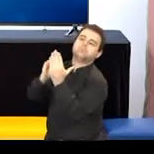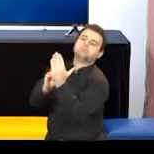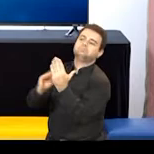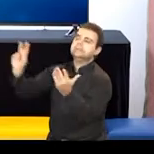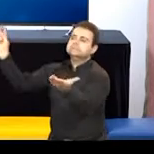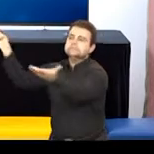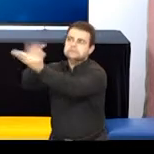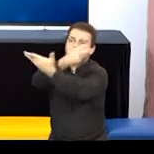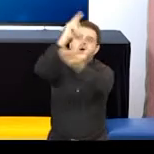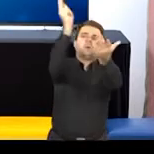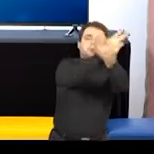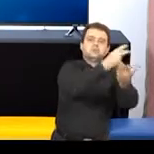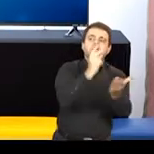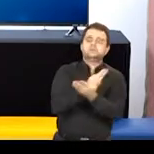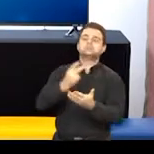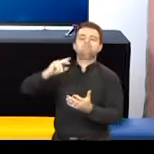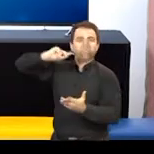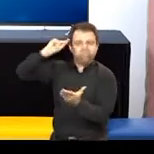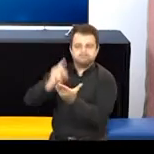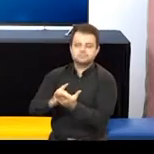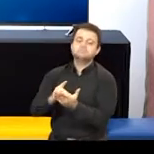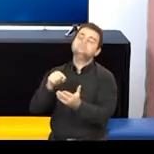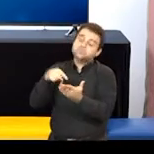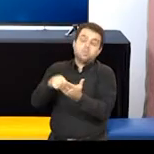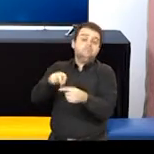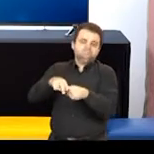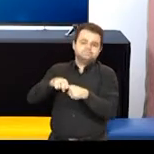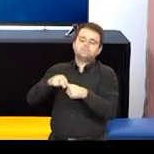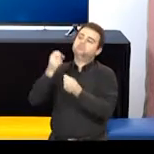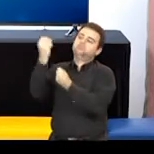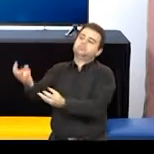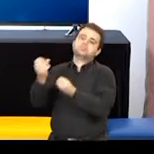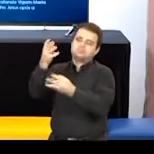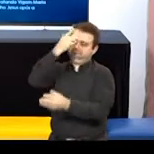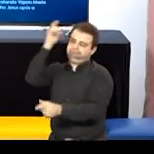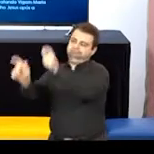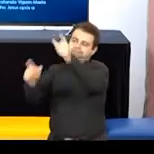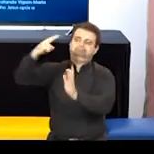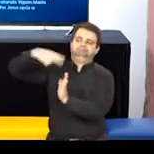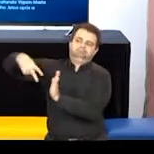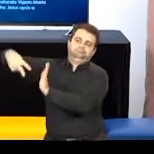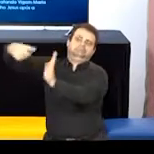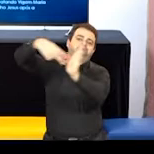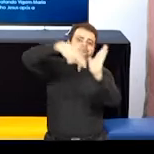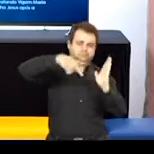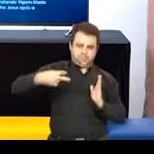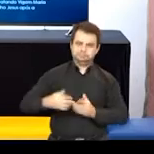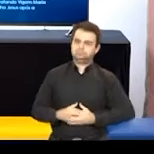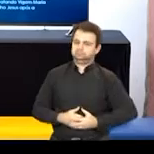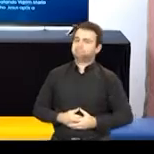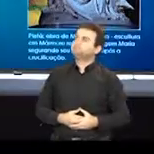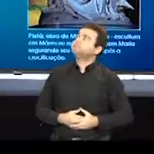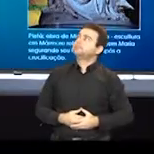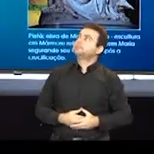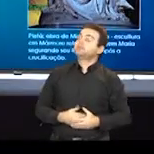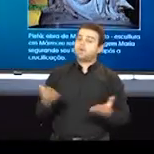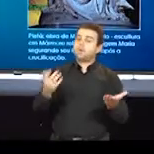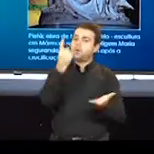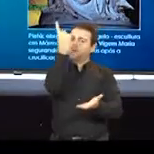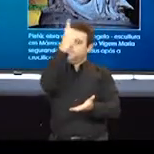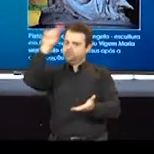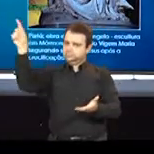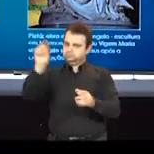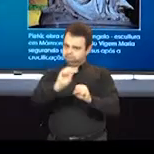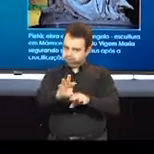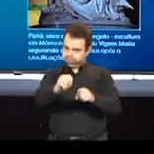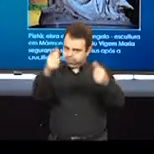dessa função utilitária que ele tem, tá bom? Vamos lá para o nosso último assunto aqui. A gente vai falar